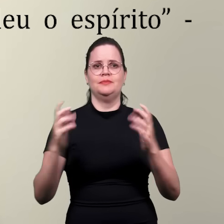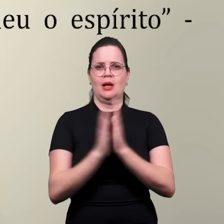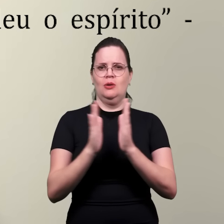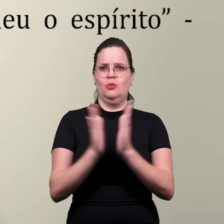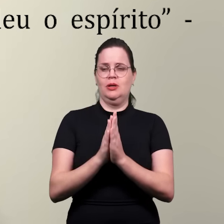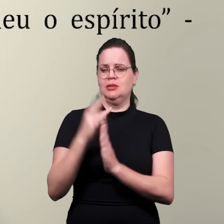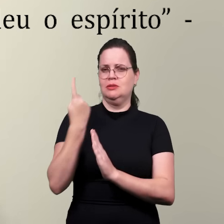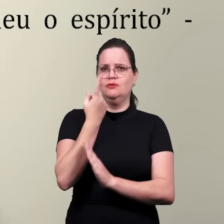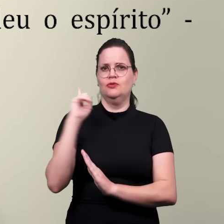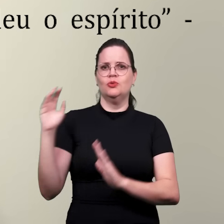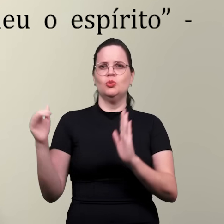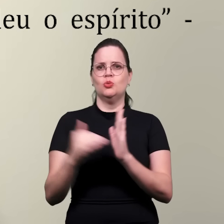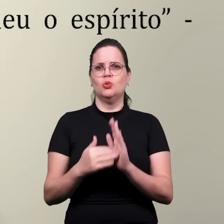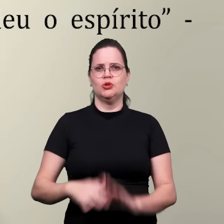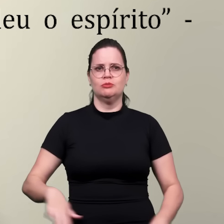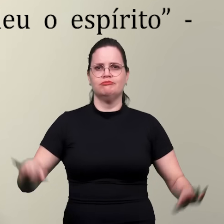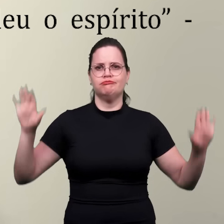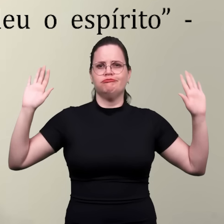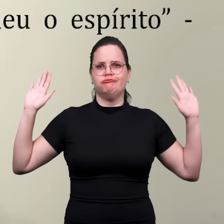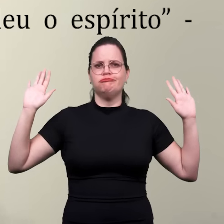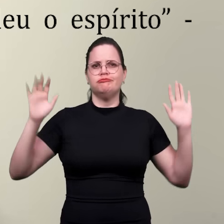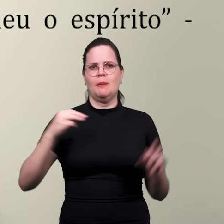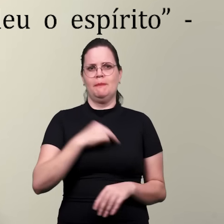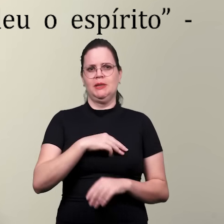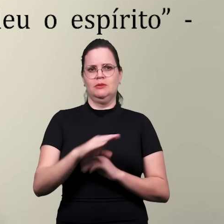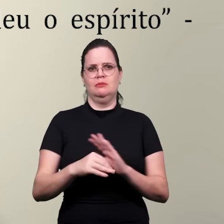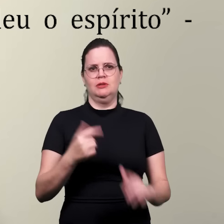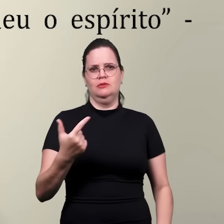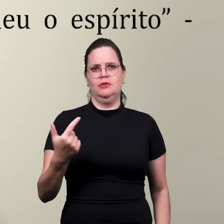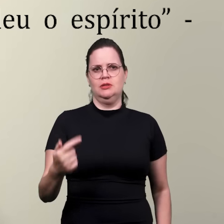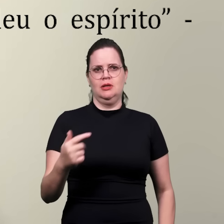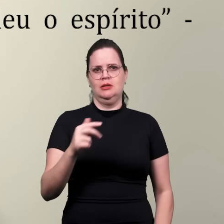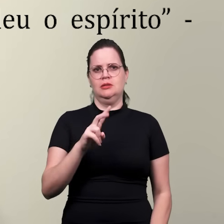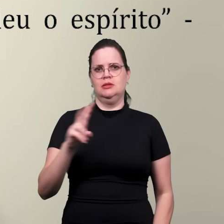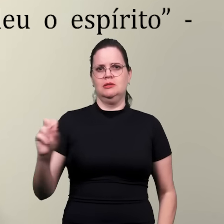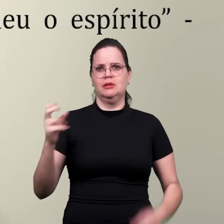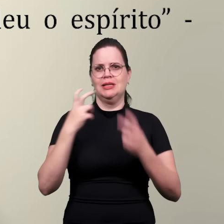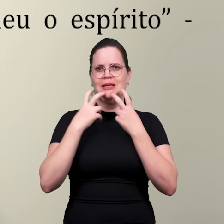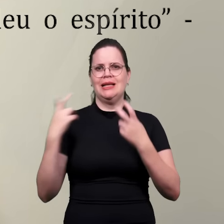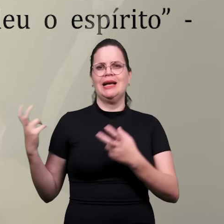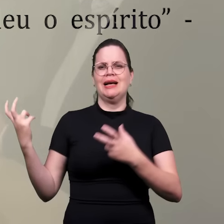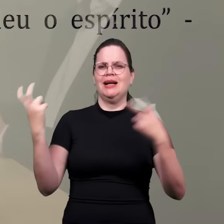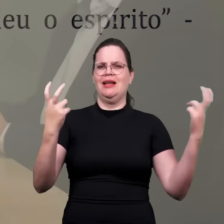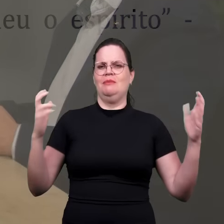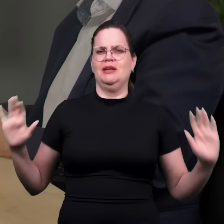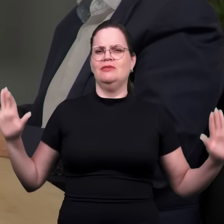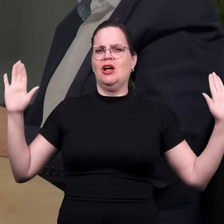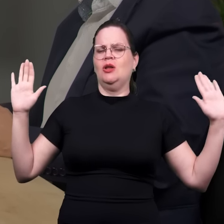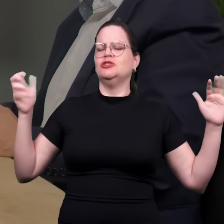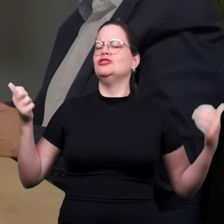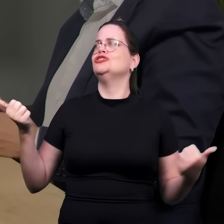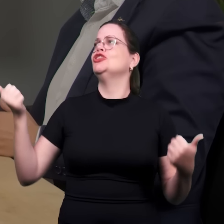oração, seu último clamor, e Mateus 27:50, com grande voz, ele rendeu o seu espírito. Então,